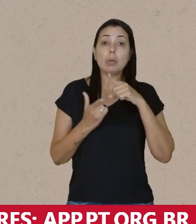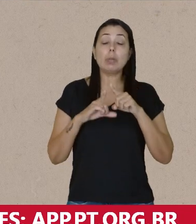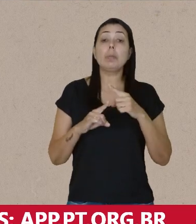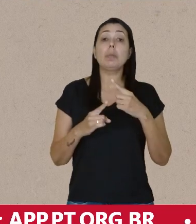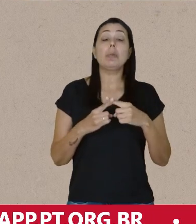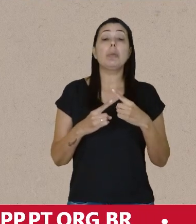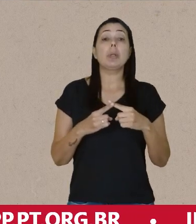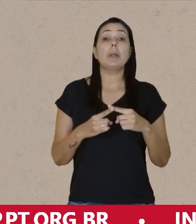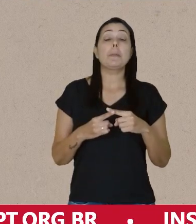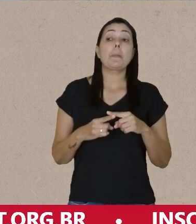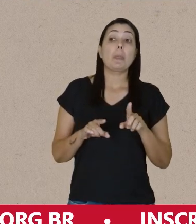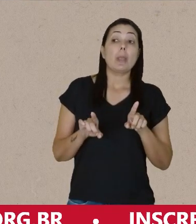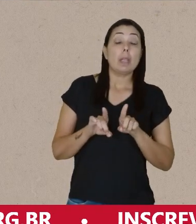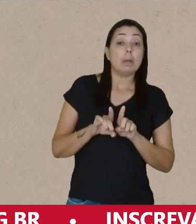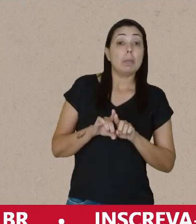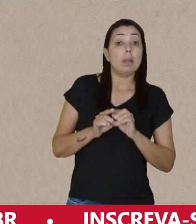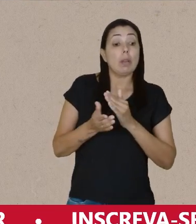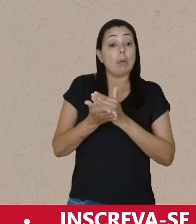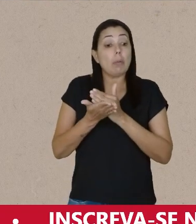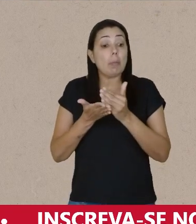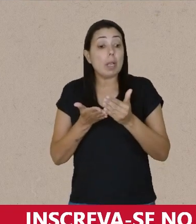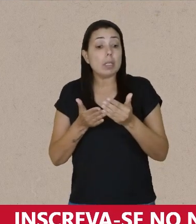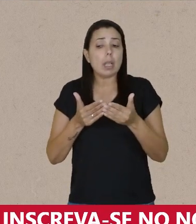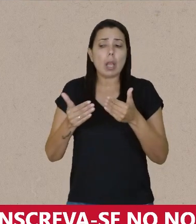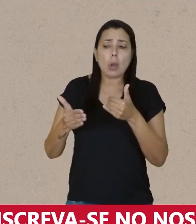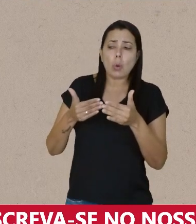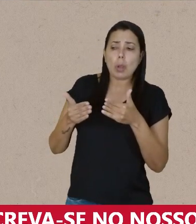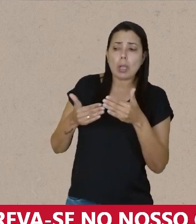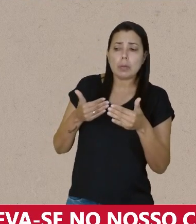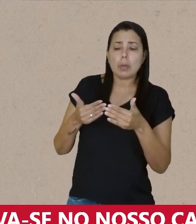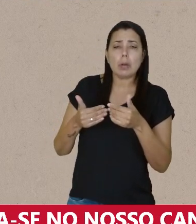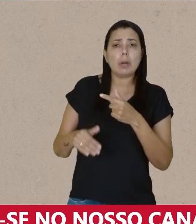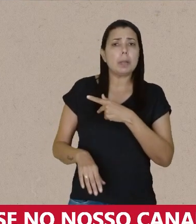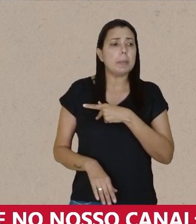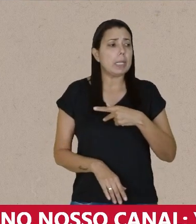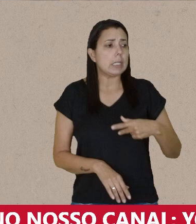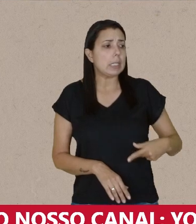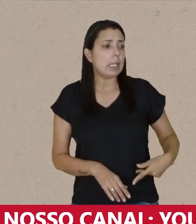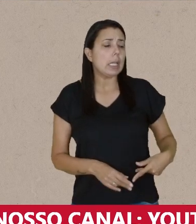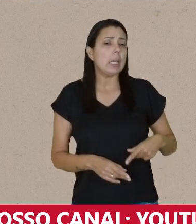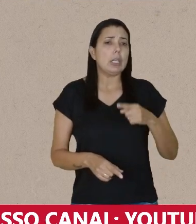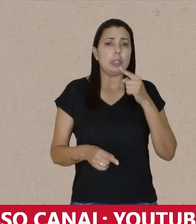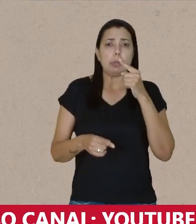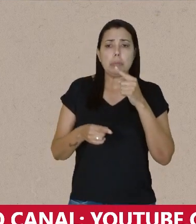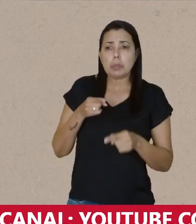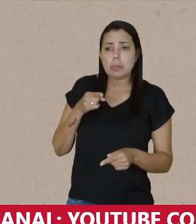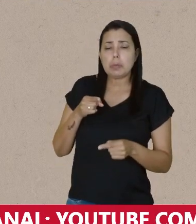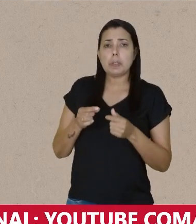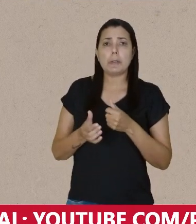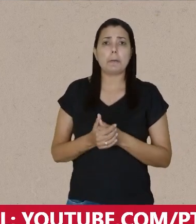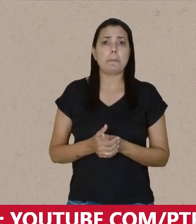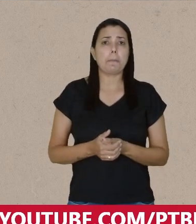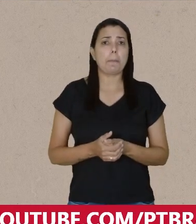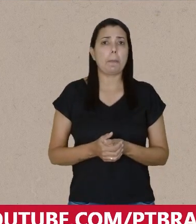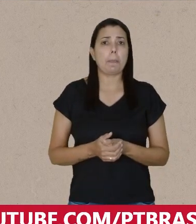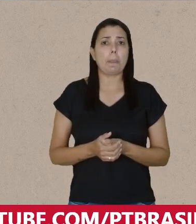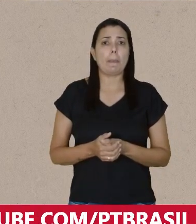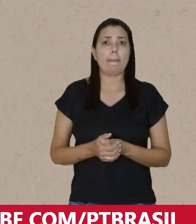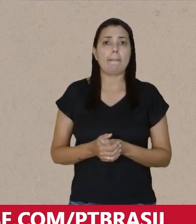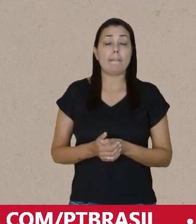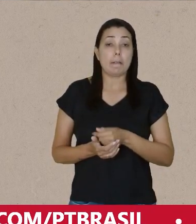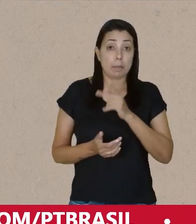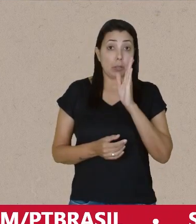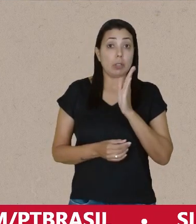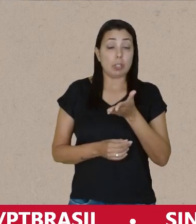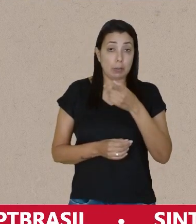Porque, por outro lado, começam articulações por semipresidencialismo, veto para elegibilidade de quem